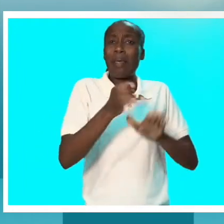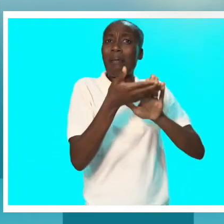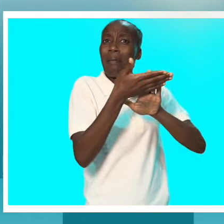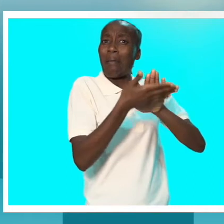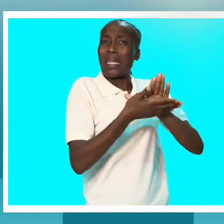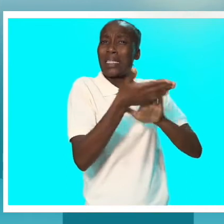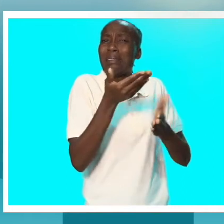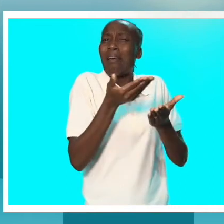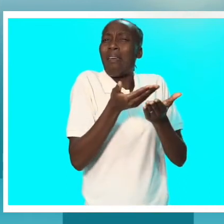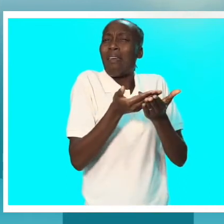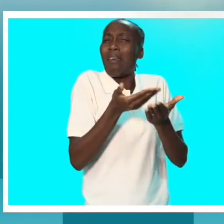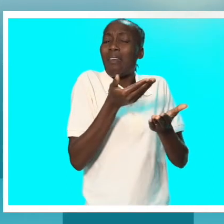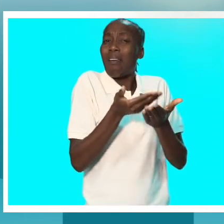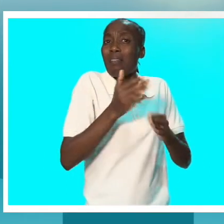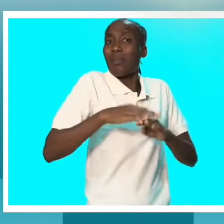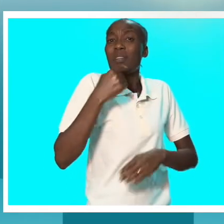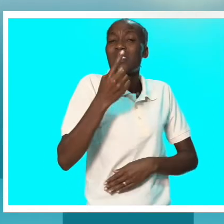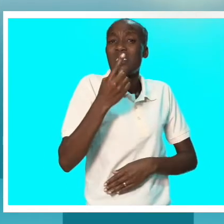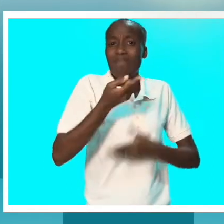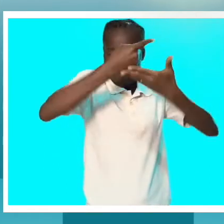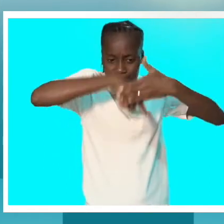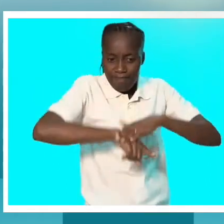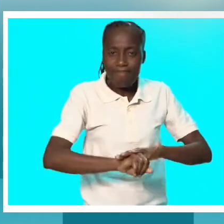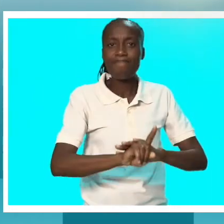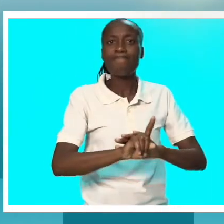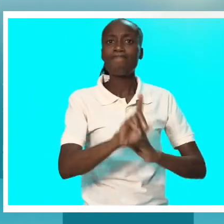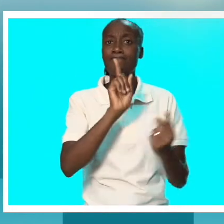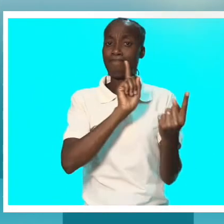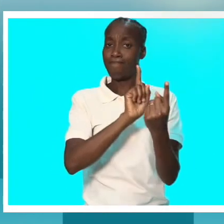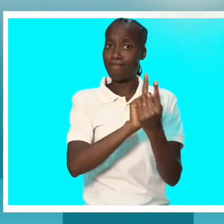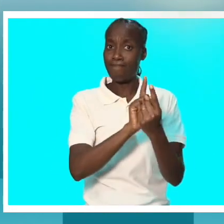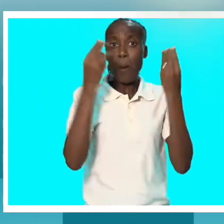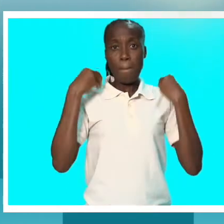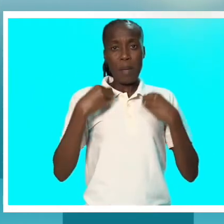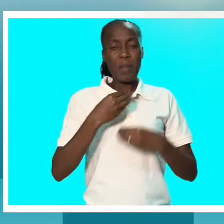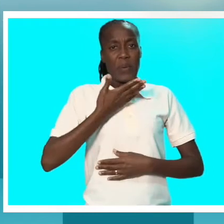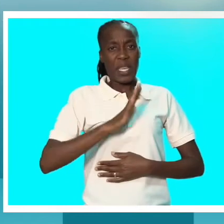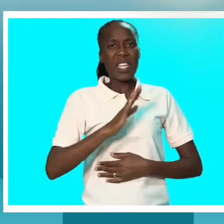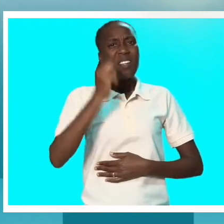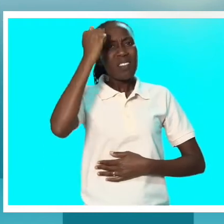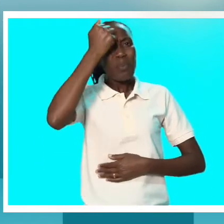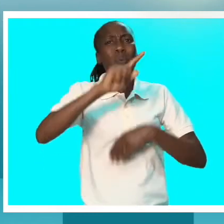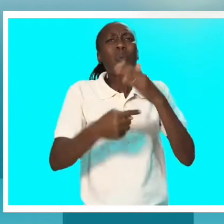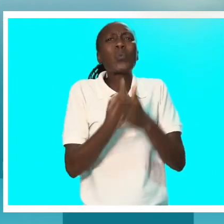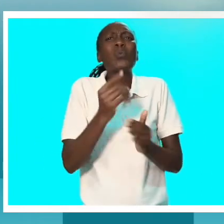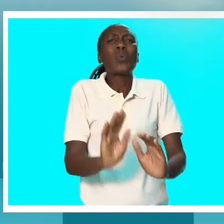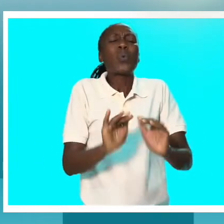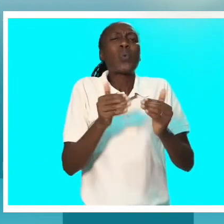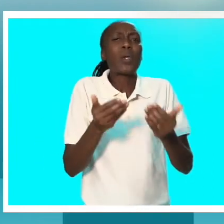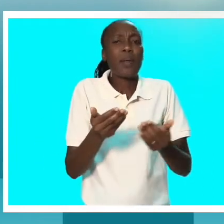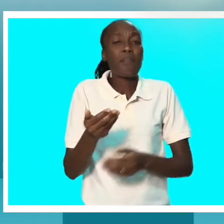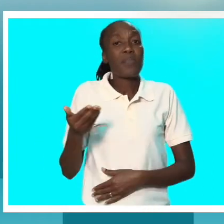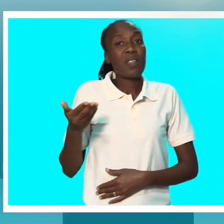aquecer os pés foi a causa por qual eu procurei os médicos para procurar o que estava acontecendo. Então,